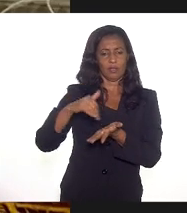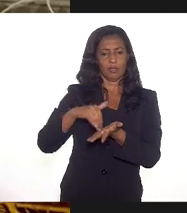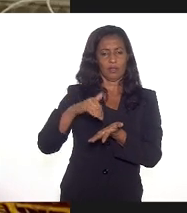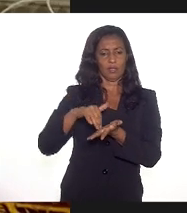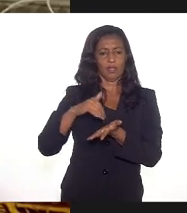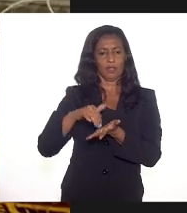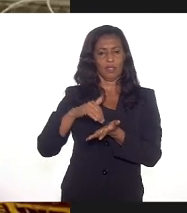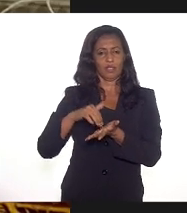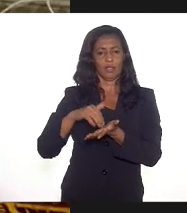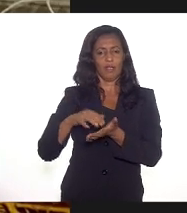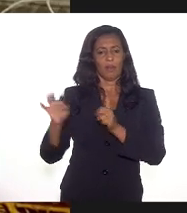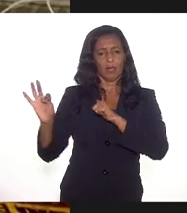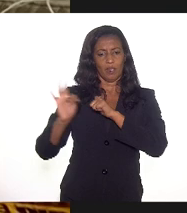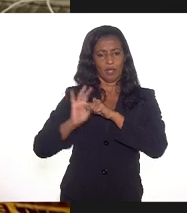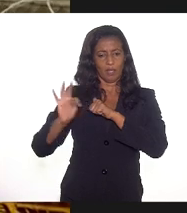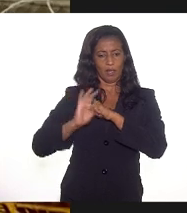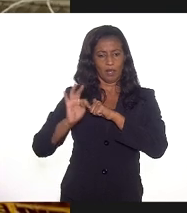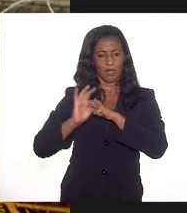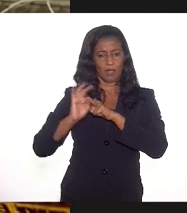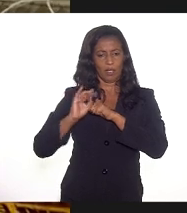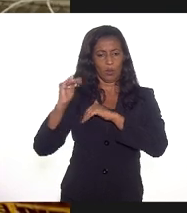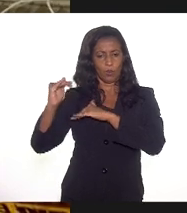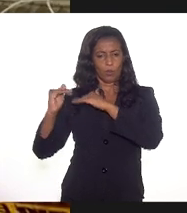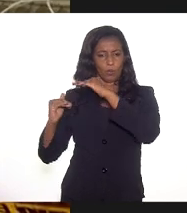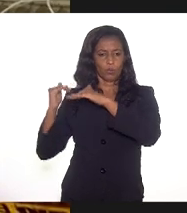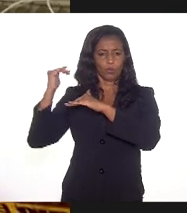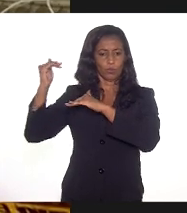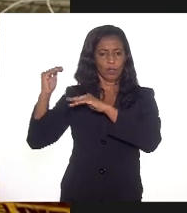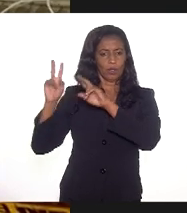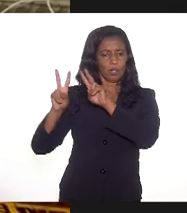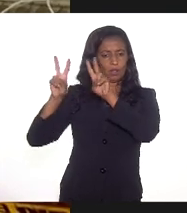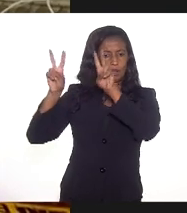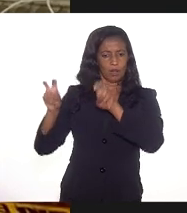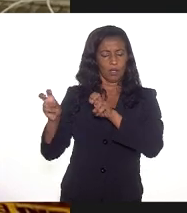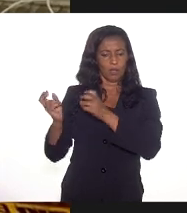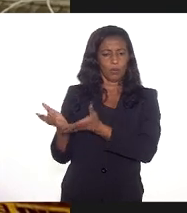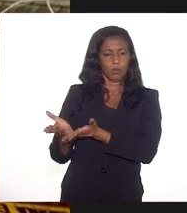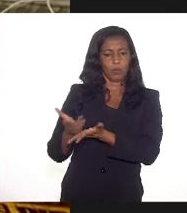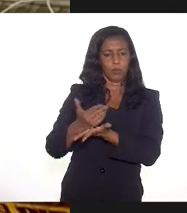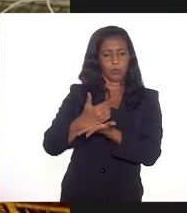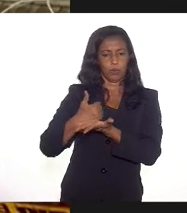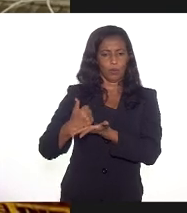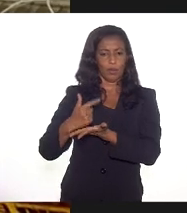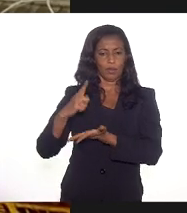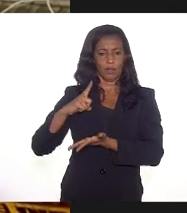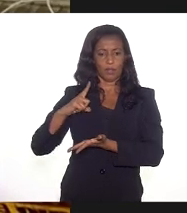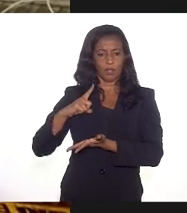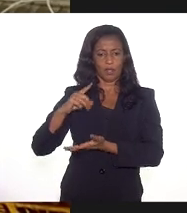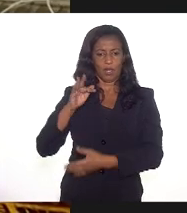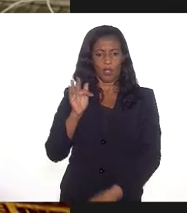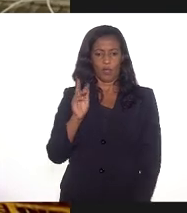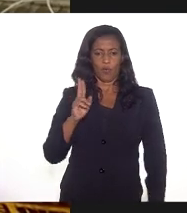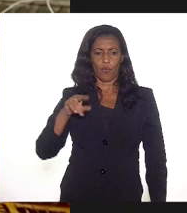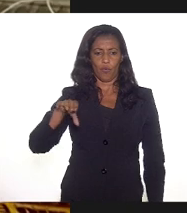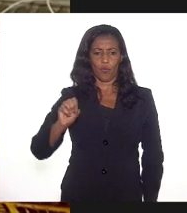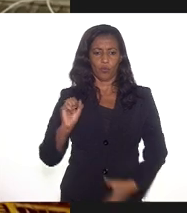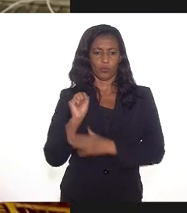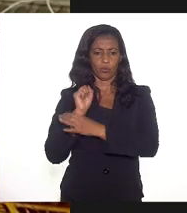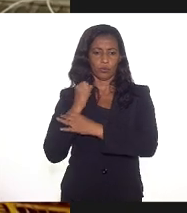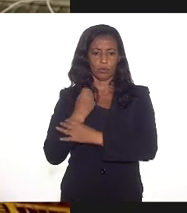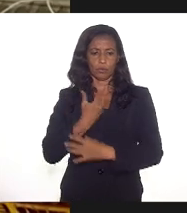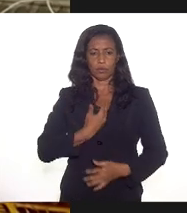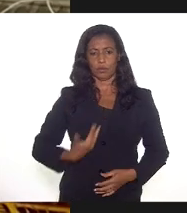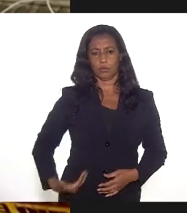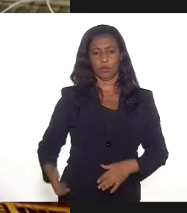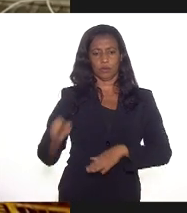para aquisição da tecnologia supracitada através do orçamento proveniente do Fundo Nacional de Segurança Pública